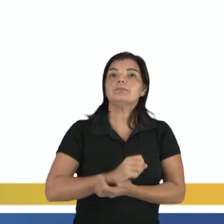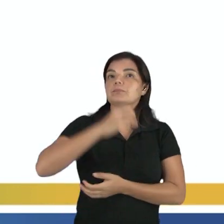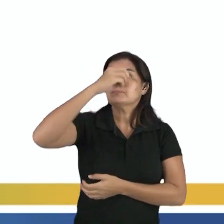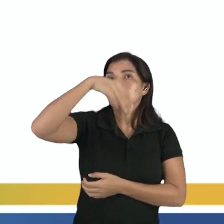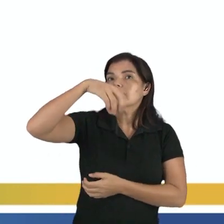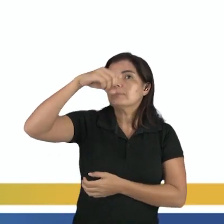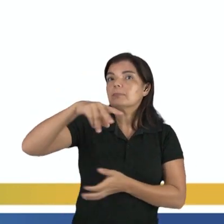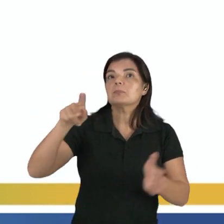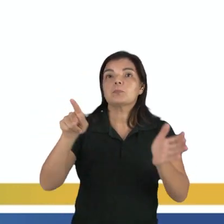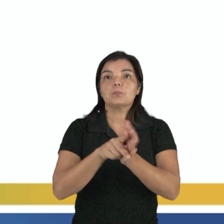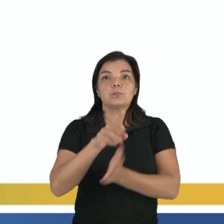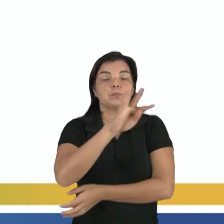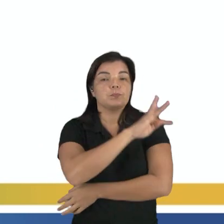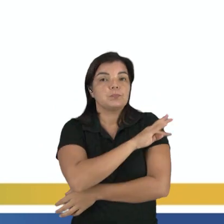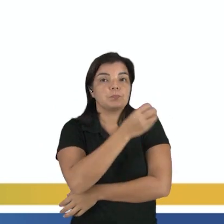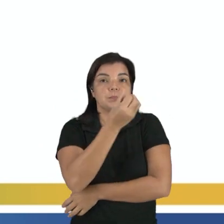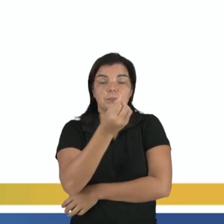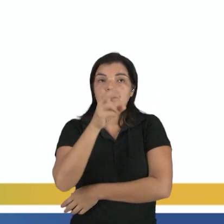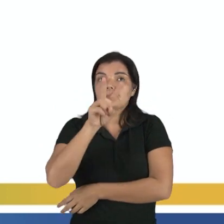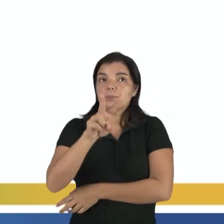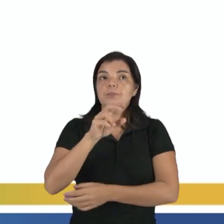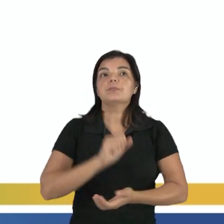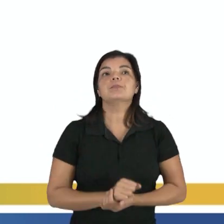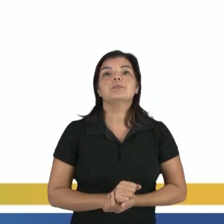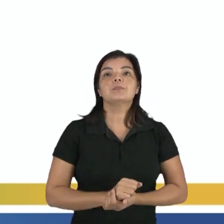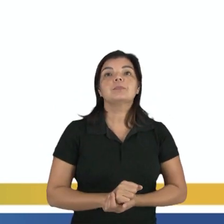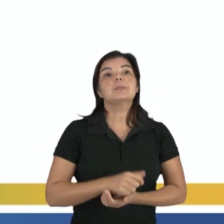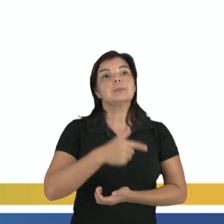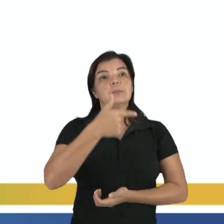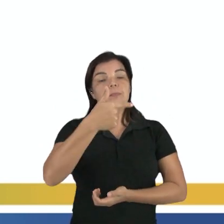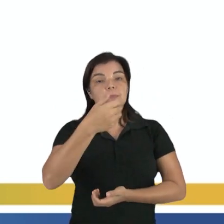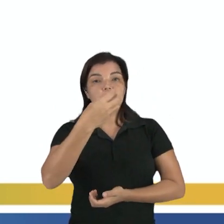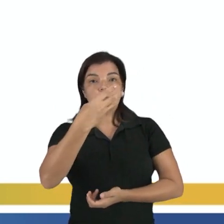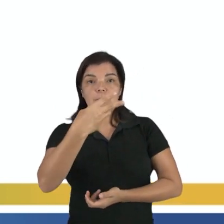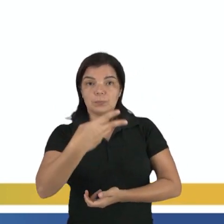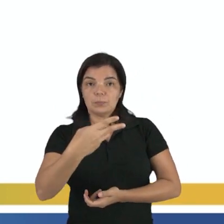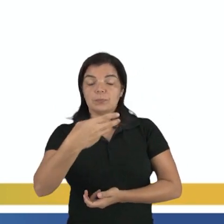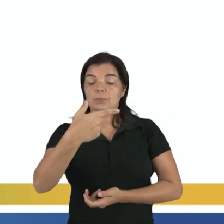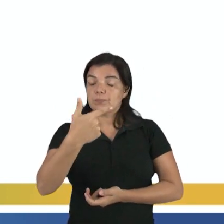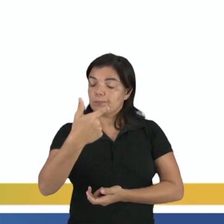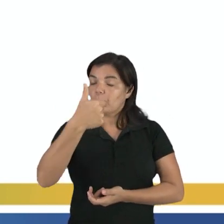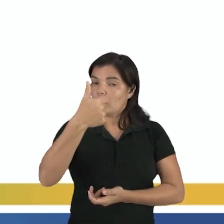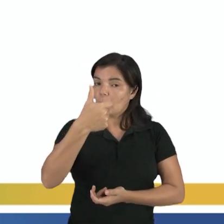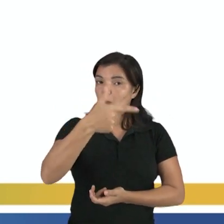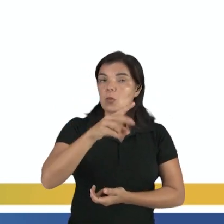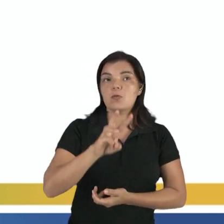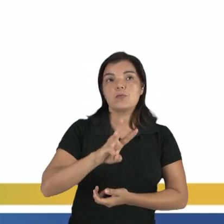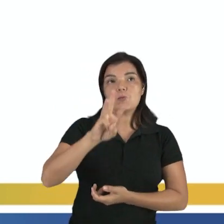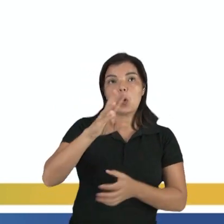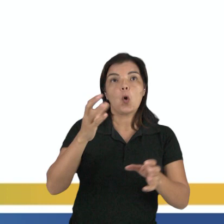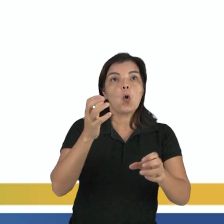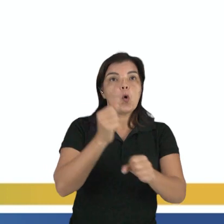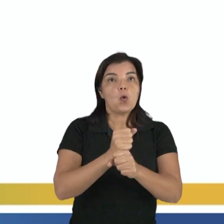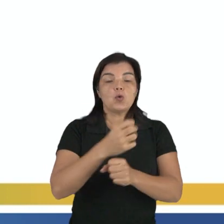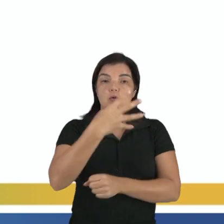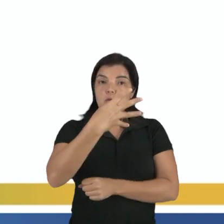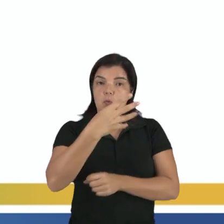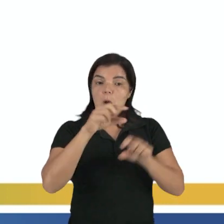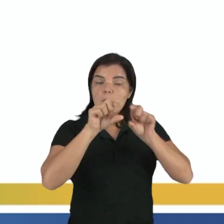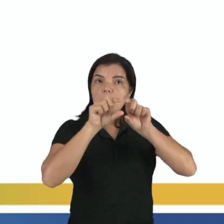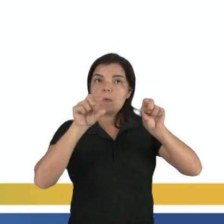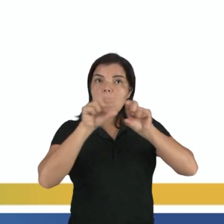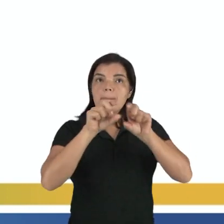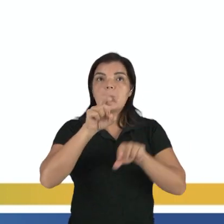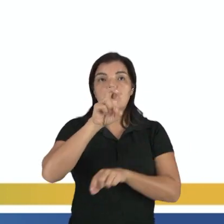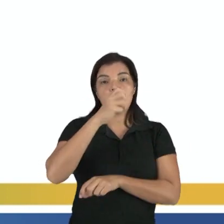aos alunos uma lâmpada com especificações técnicas de 6 volts e 12 watts tem um conjunto de 4 Pires